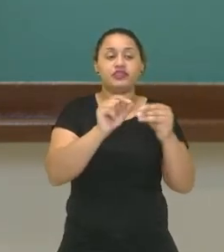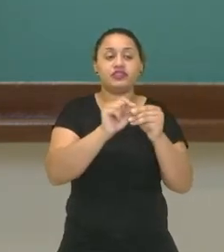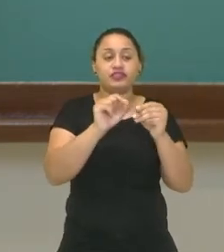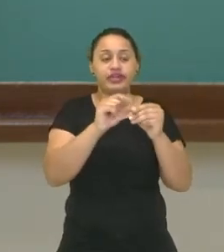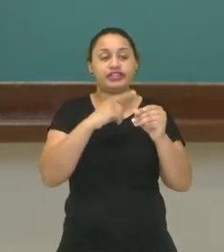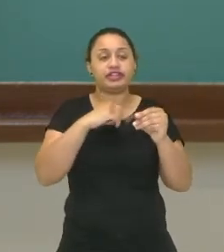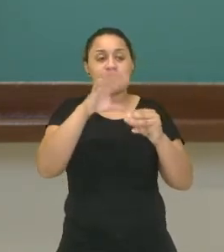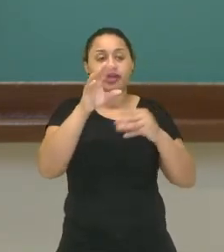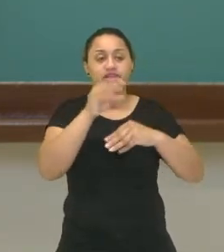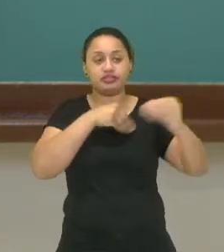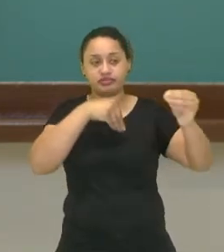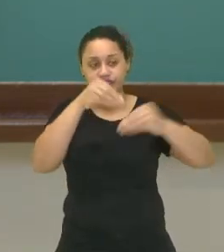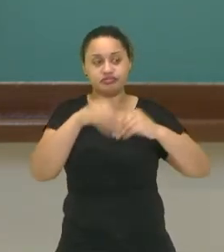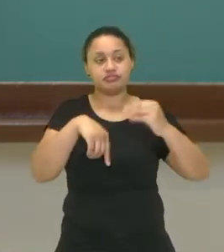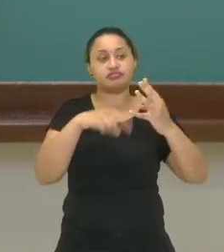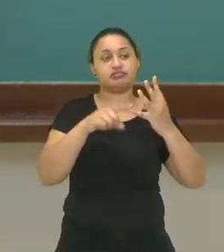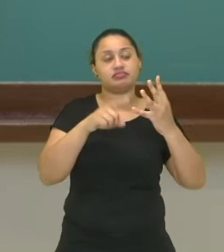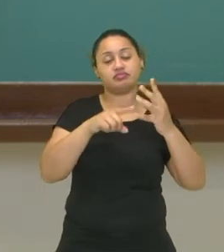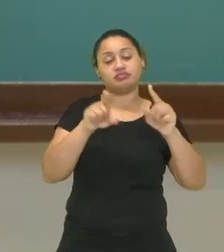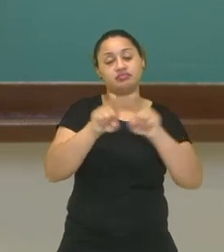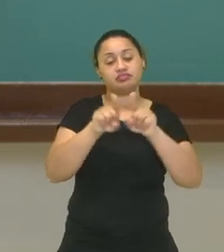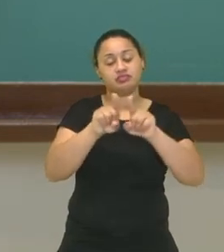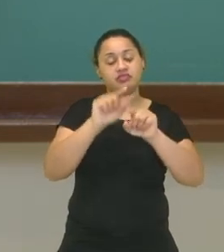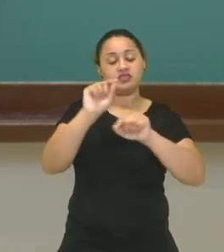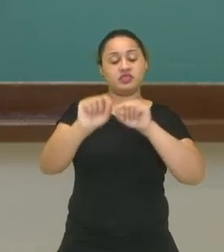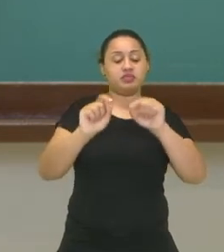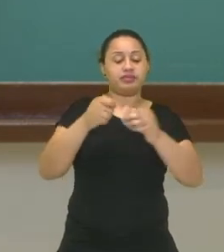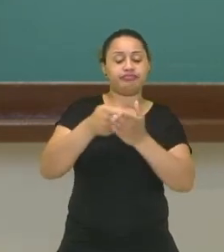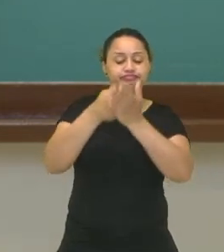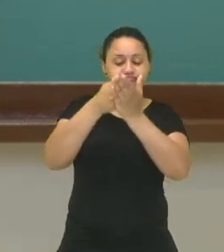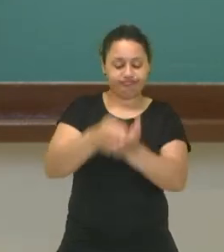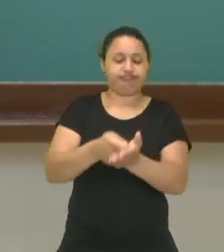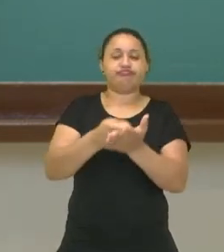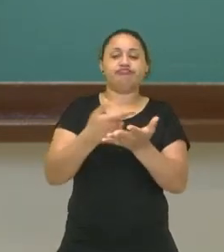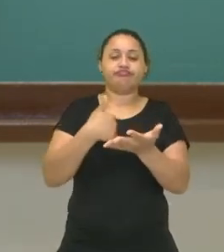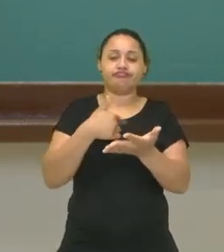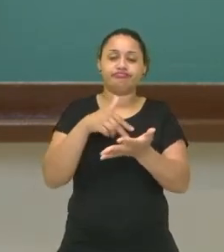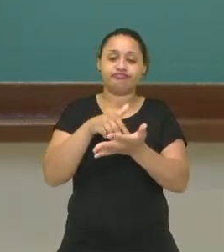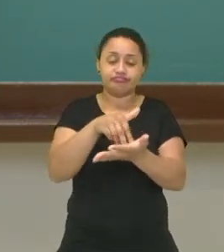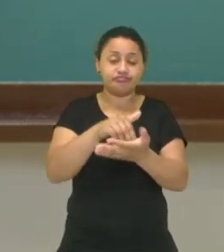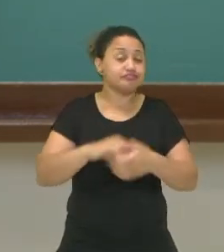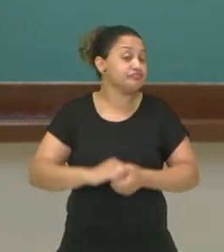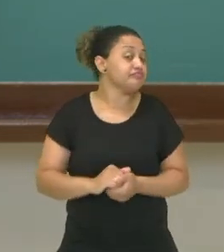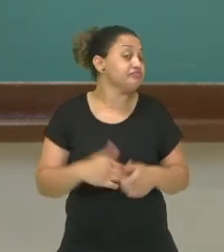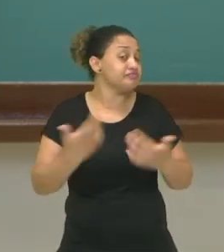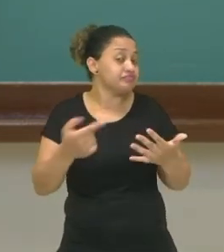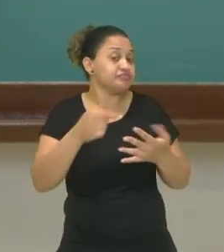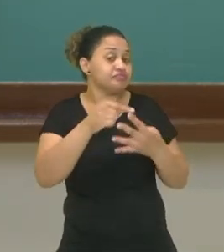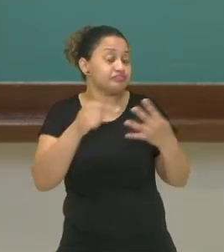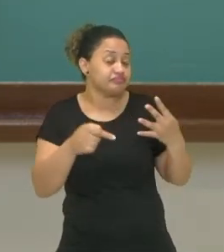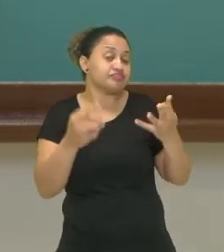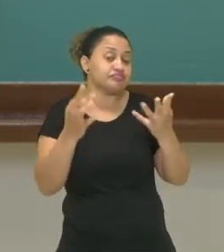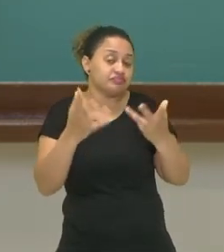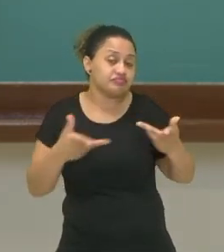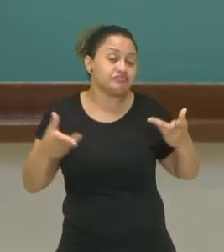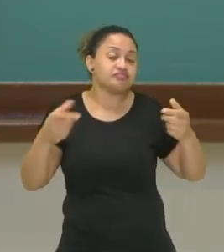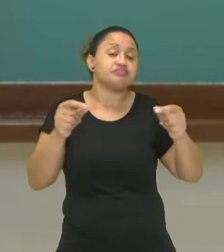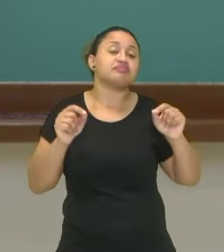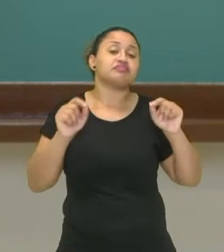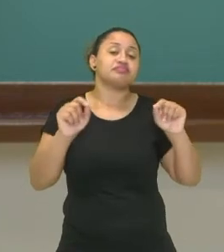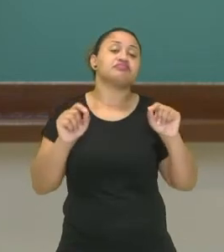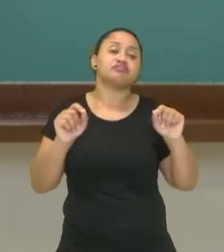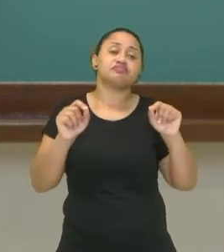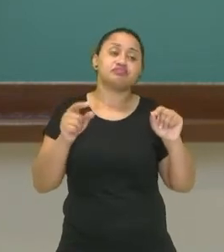de flexibilidade e geradores de destreza. Eram essas habilidades que